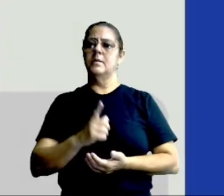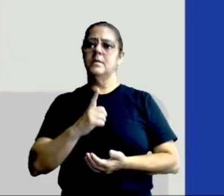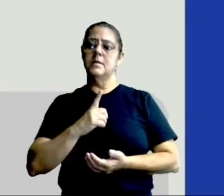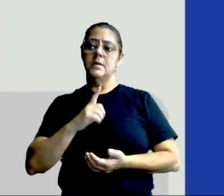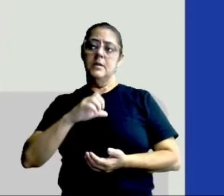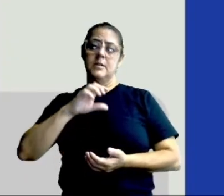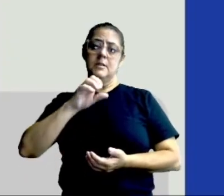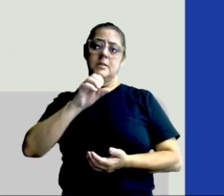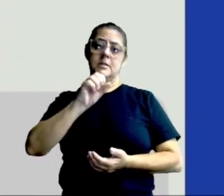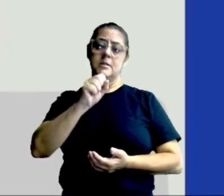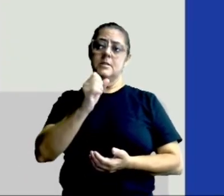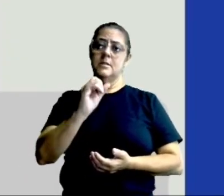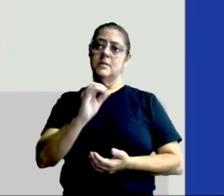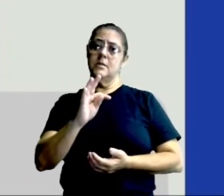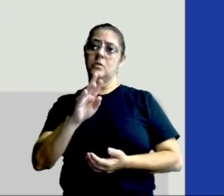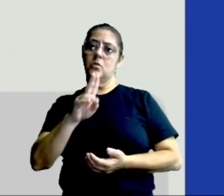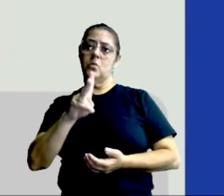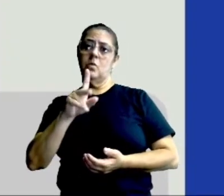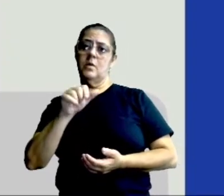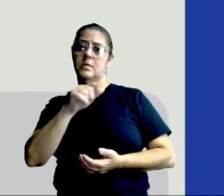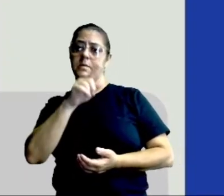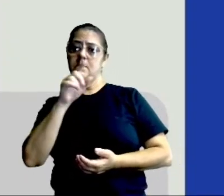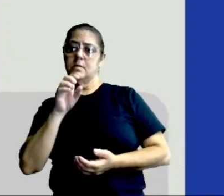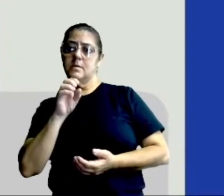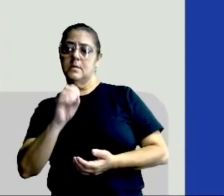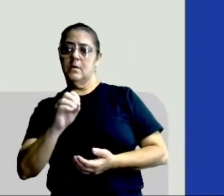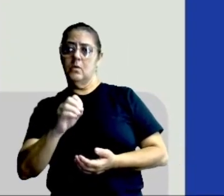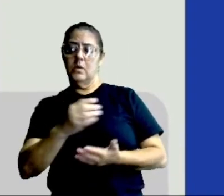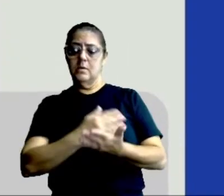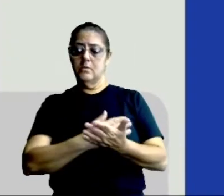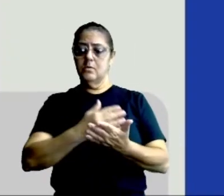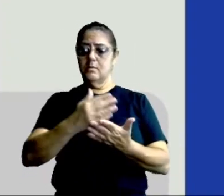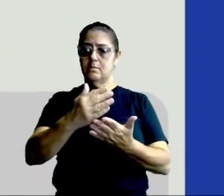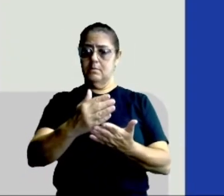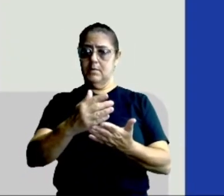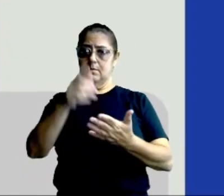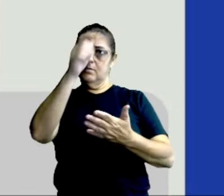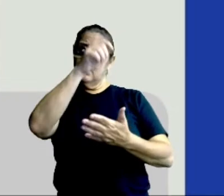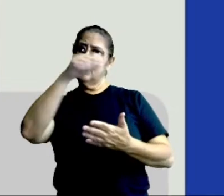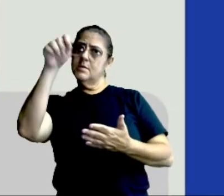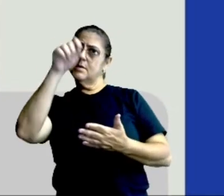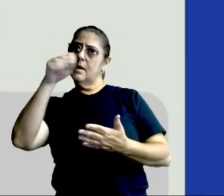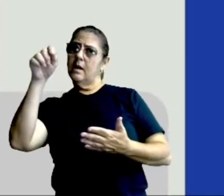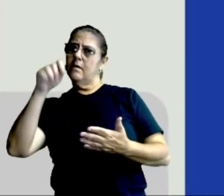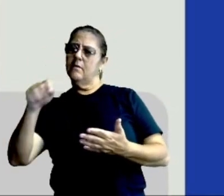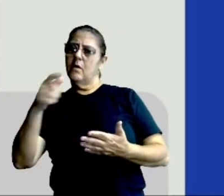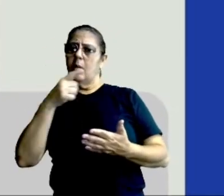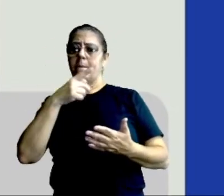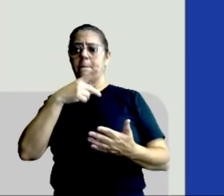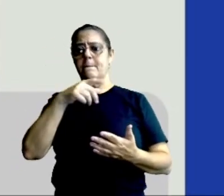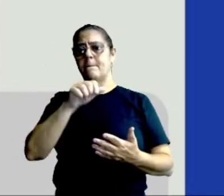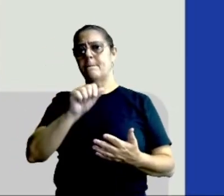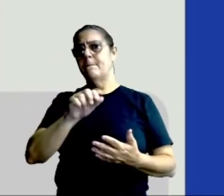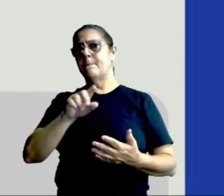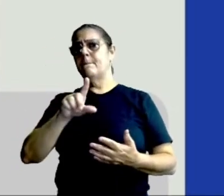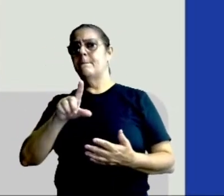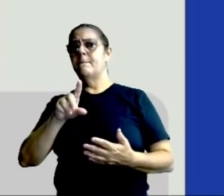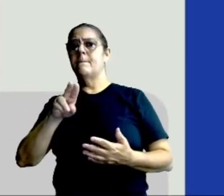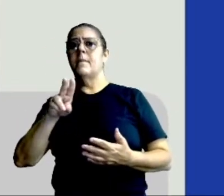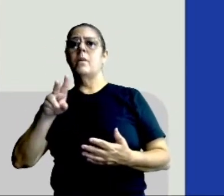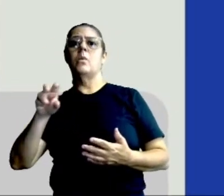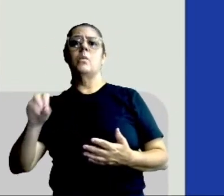chama de situação Inicial e o que que aconteceu nesse primeiro parágrafo do texto foi o momento em que Paulo fez o que